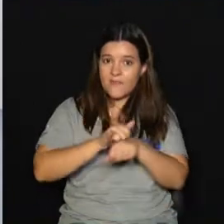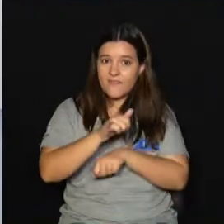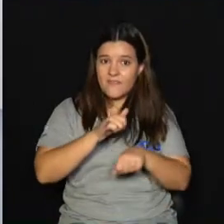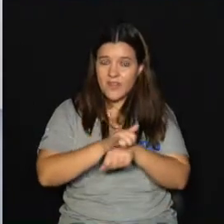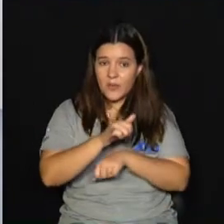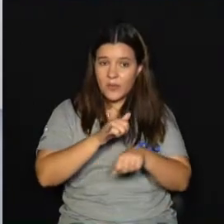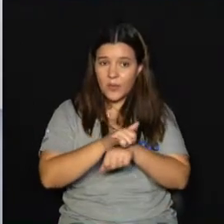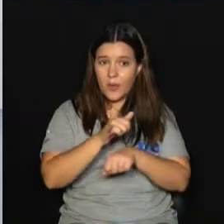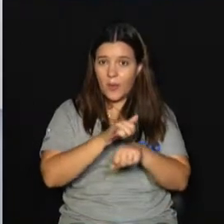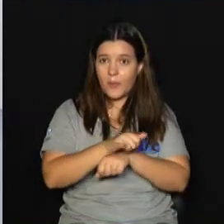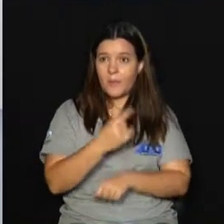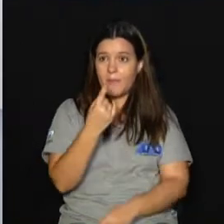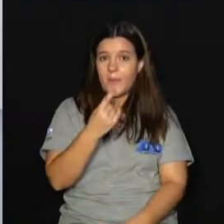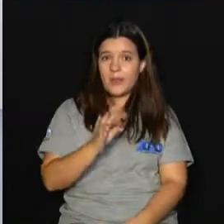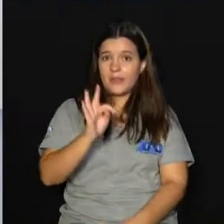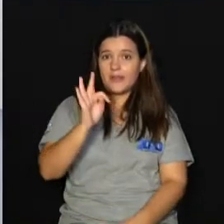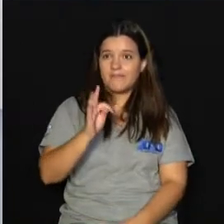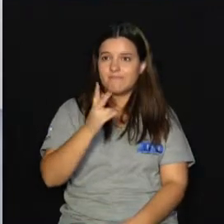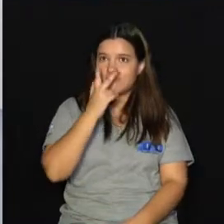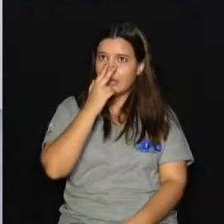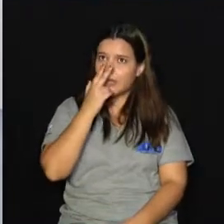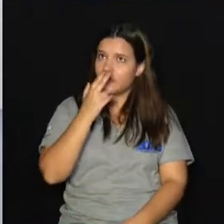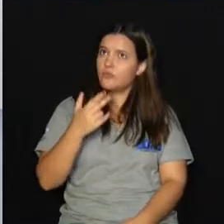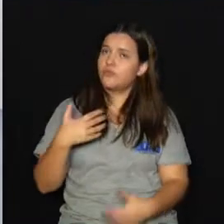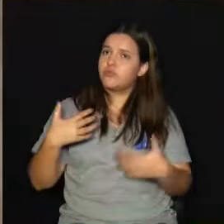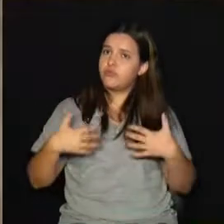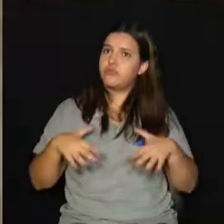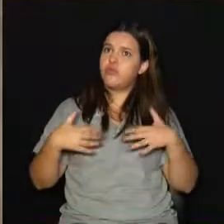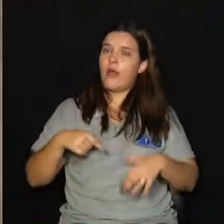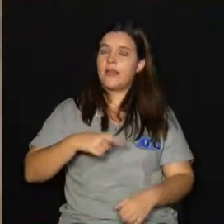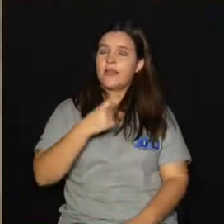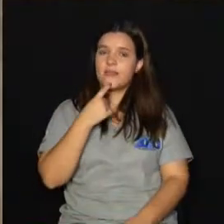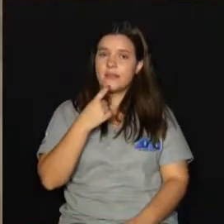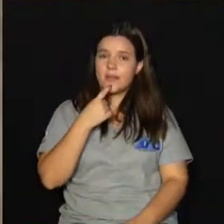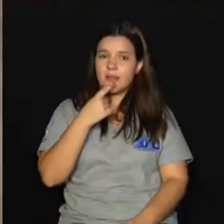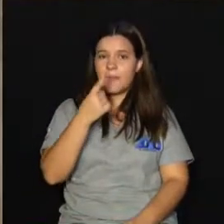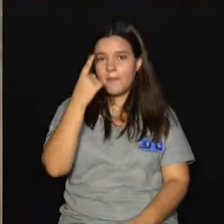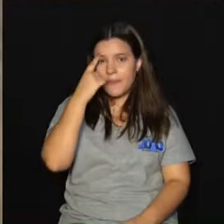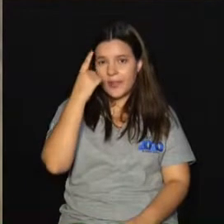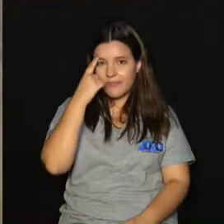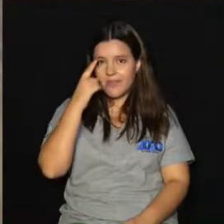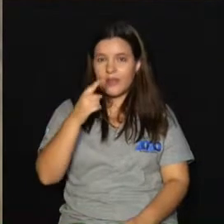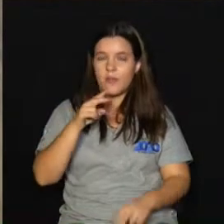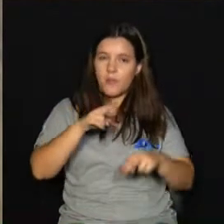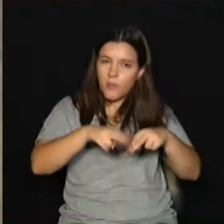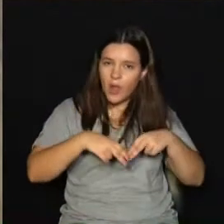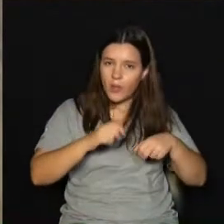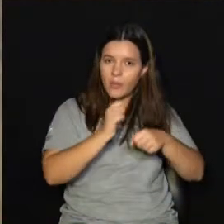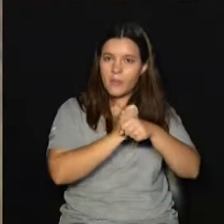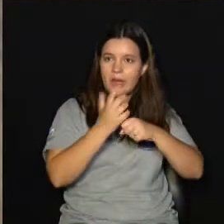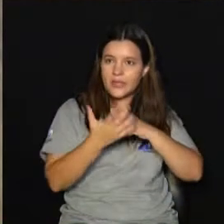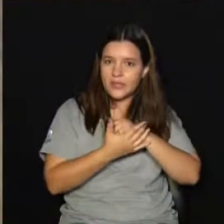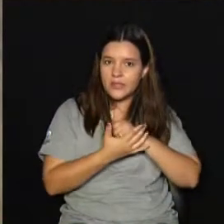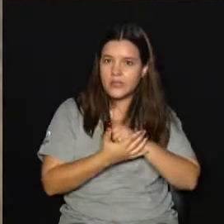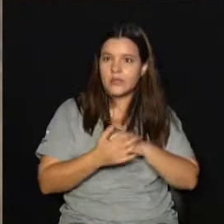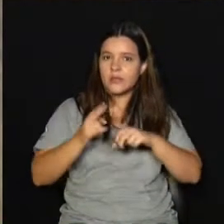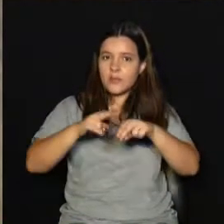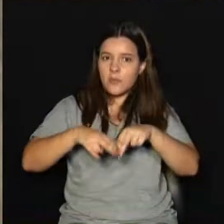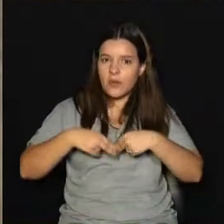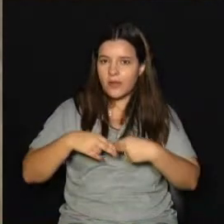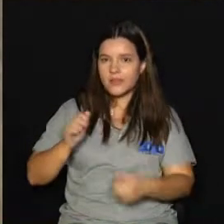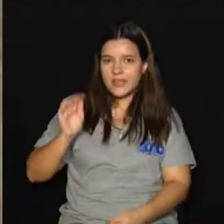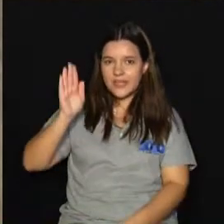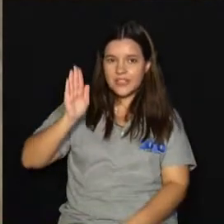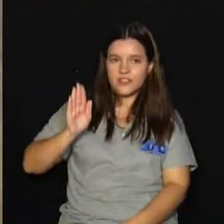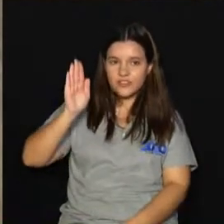turno, bateu o recorde aqui na cidade de Campinas. Que análise que dá para fazer? Tem a ver com pandemia, tem a ver com os candidatos,